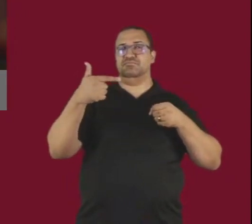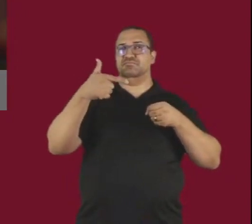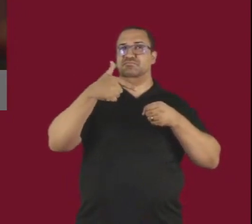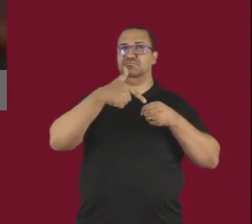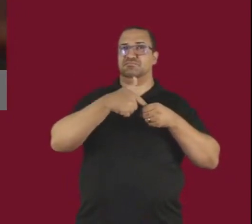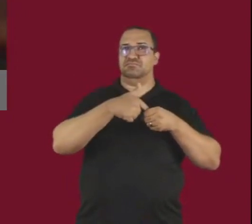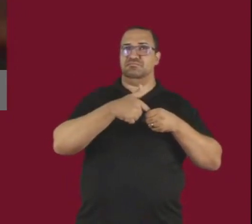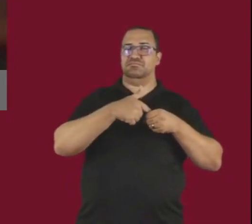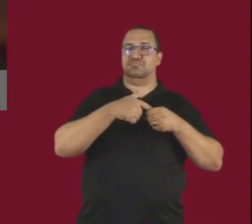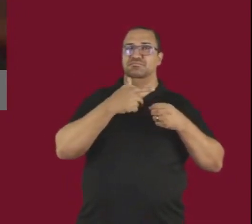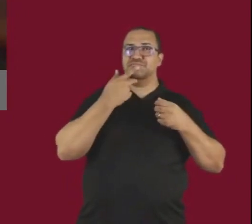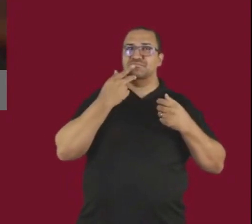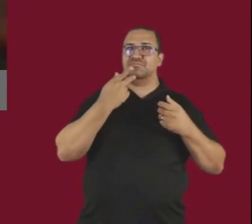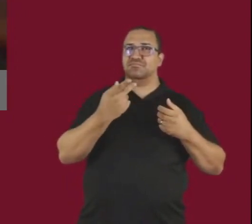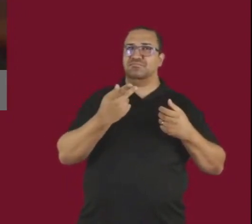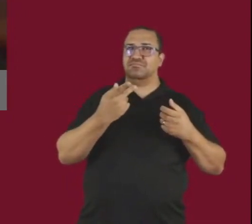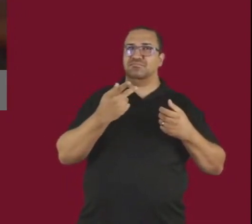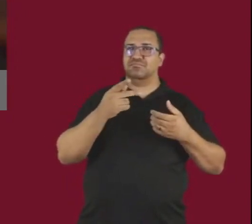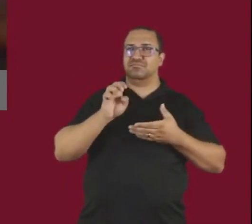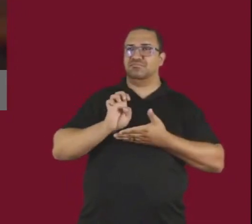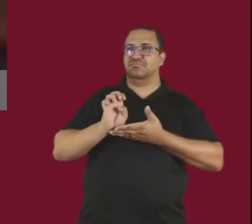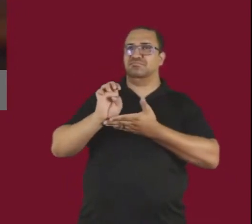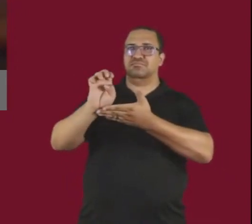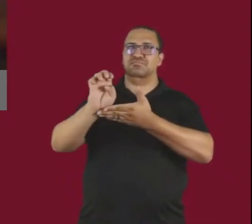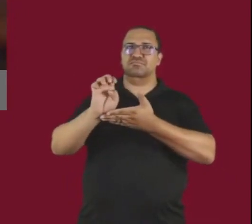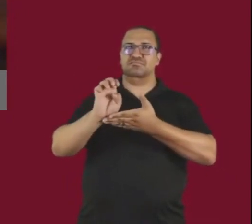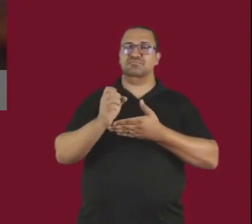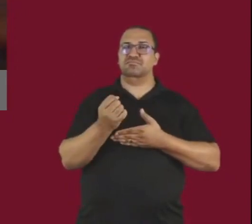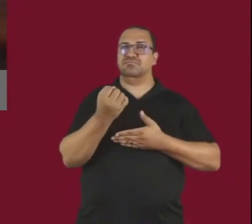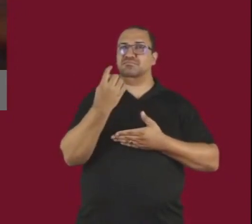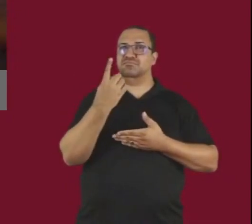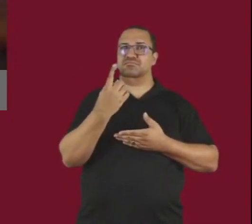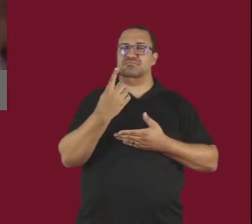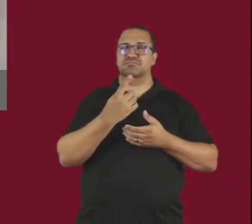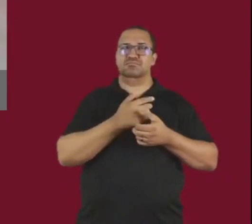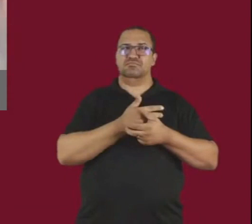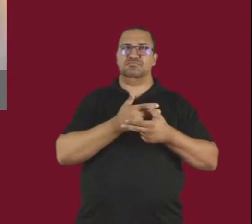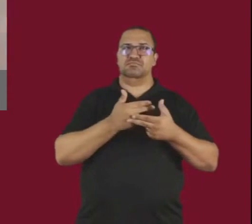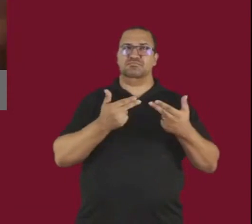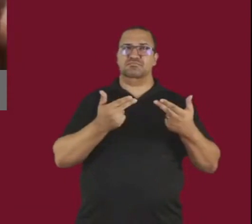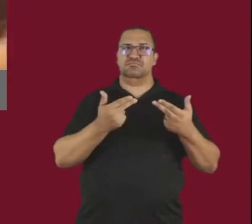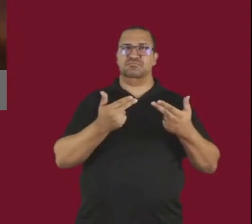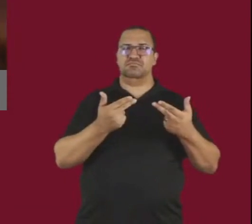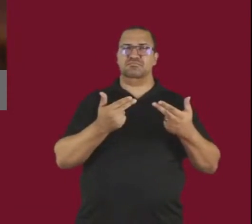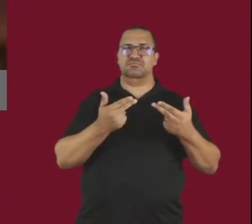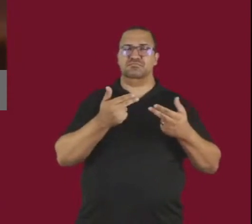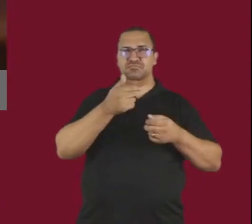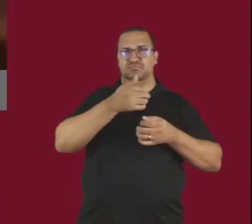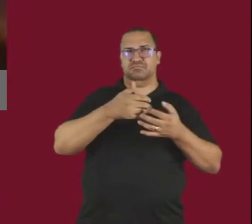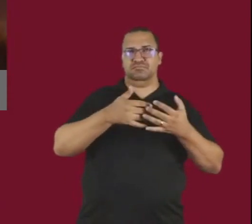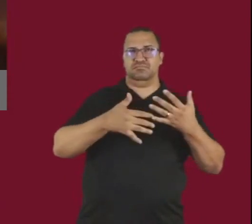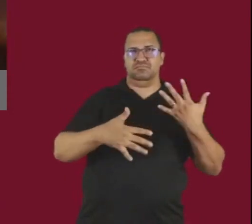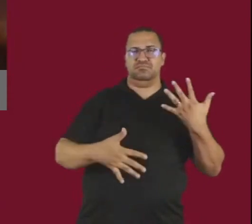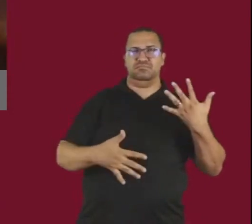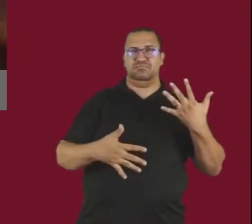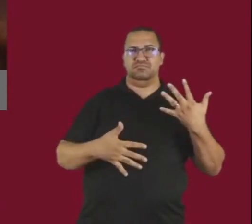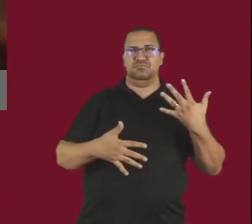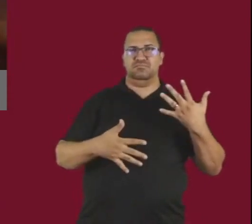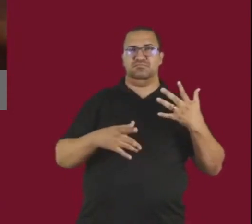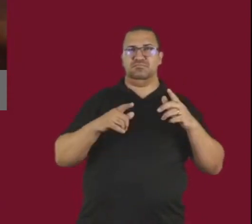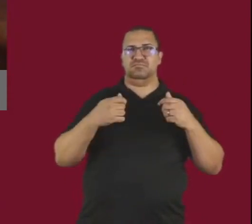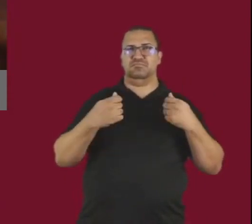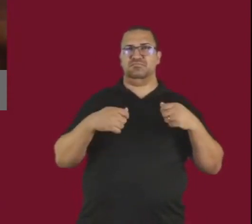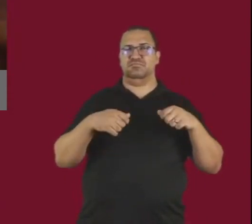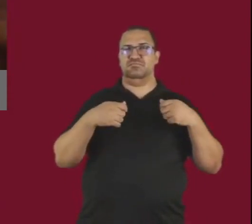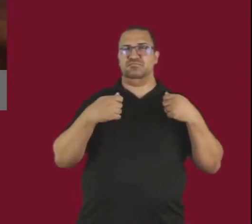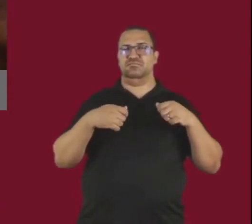E eu estou falando só de uma coisa, né? Dá para falar de muitas, assim. A gente precisa impedir